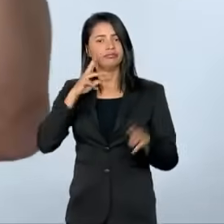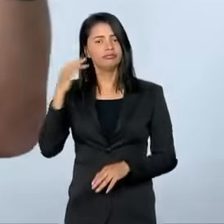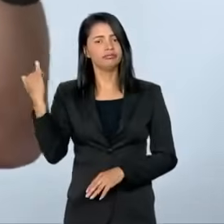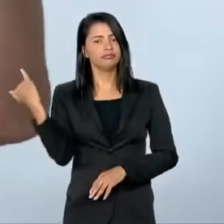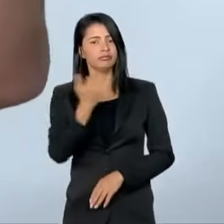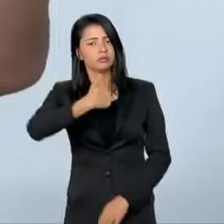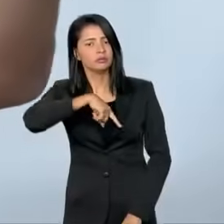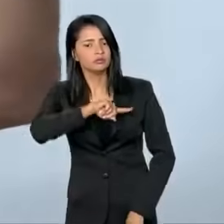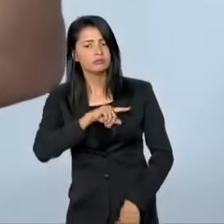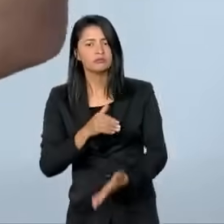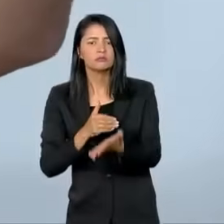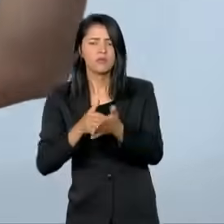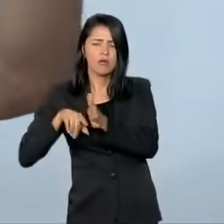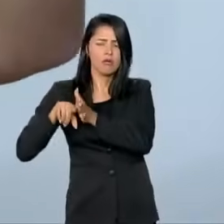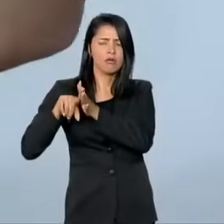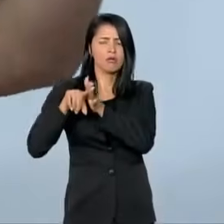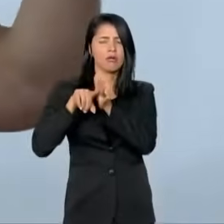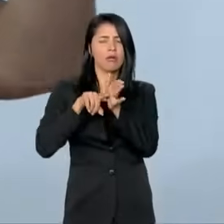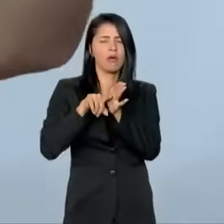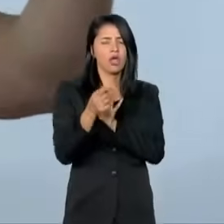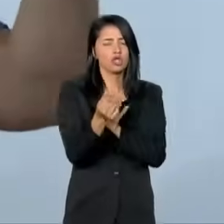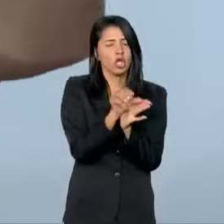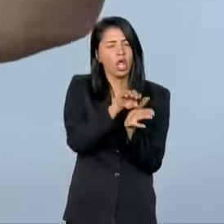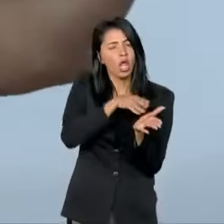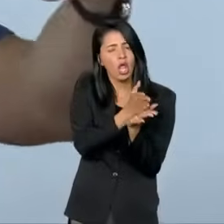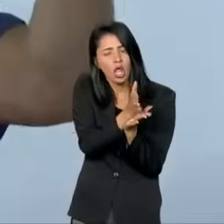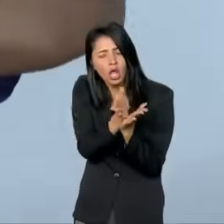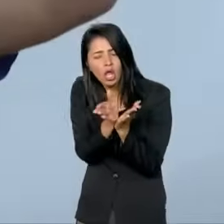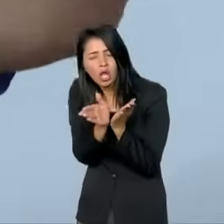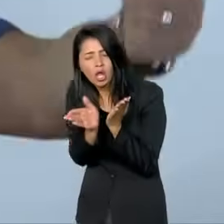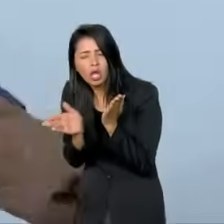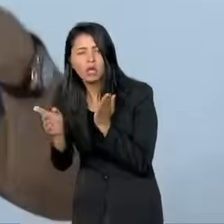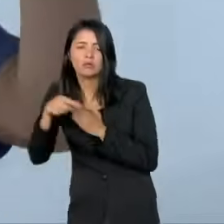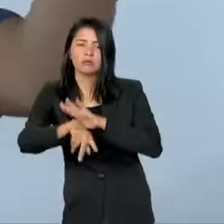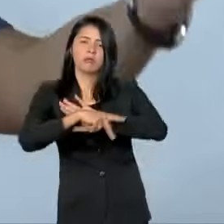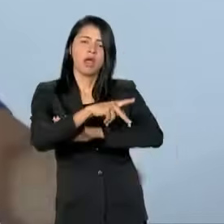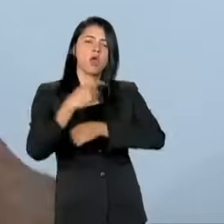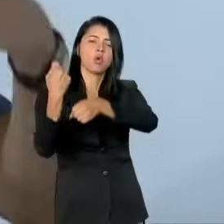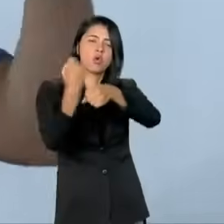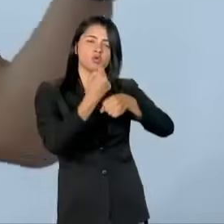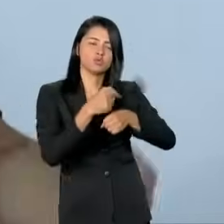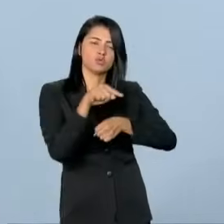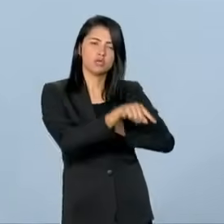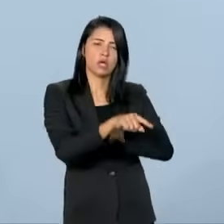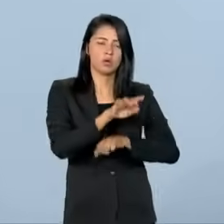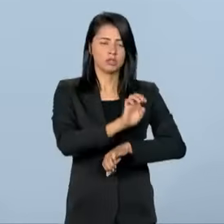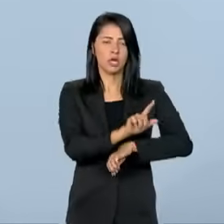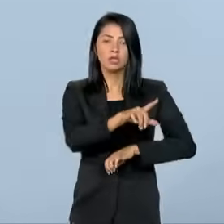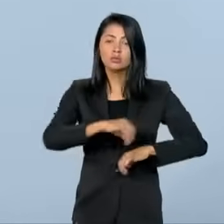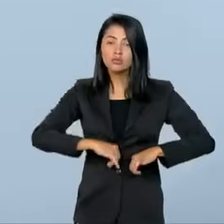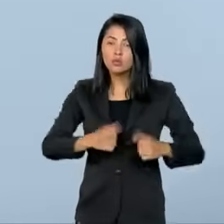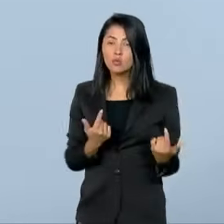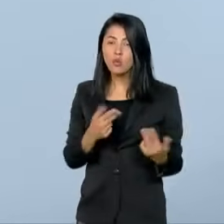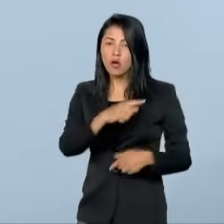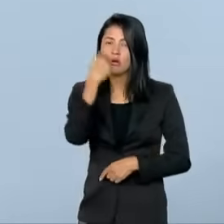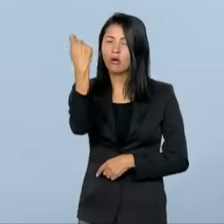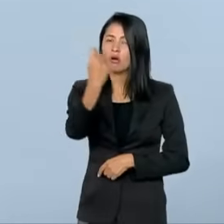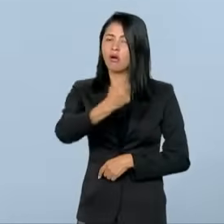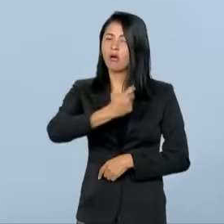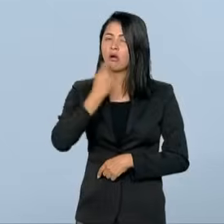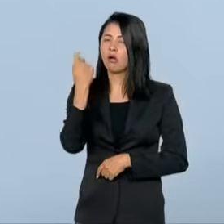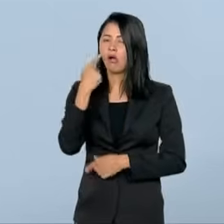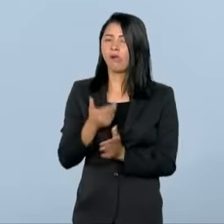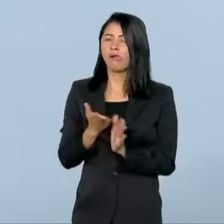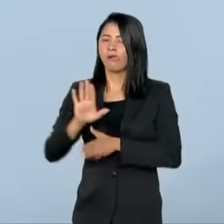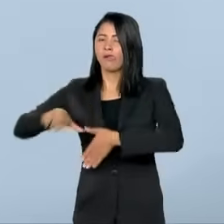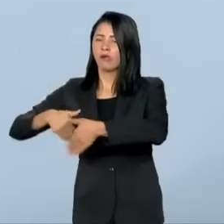temos que começar a investigar os desvios de recursos que vêm para a reconstrução de um Estado que sofre como está sofrendo o Rio Grande do Sul. Então,